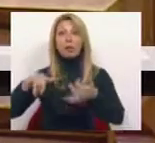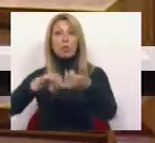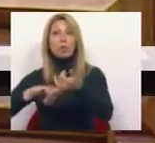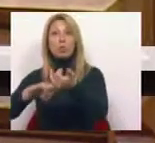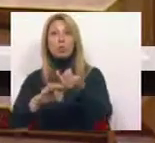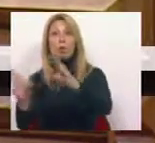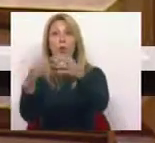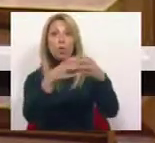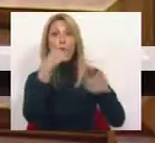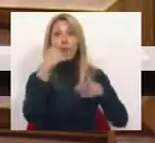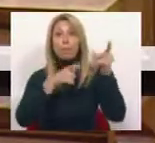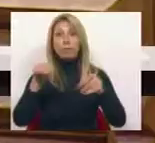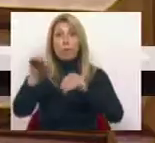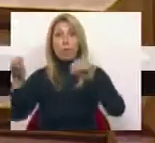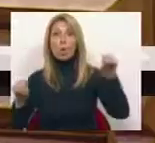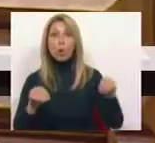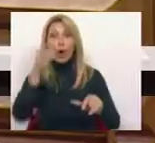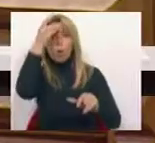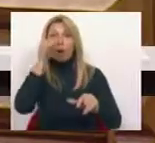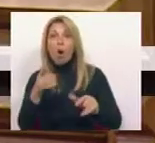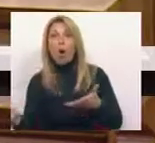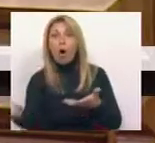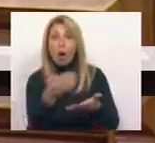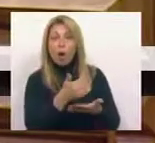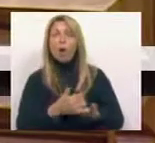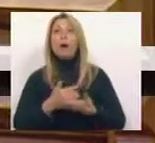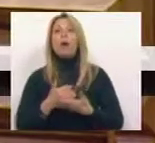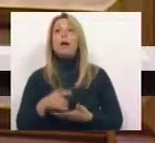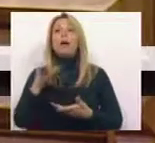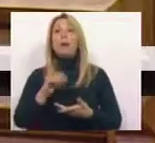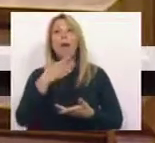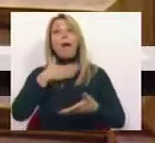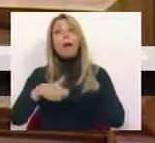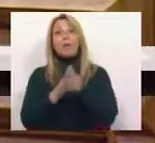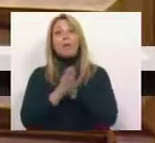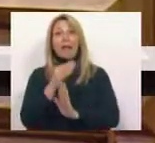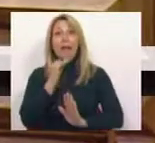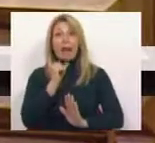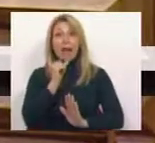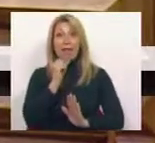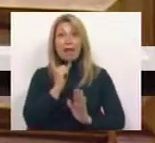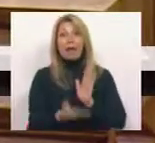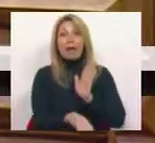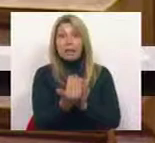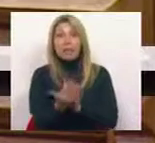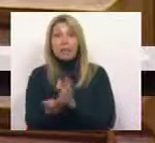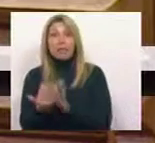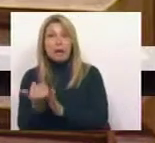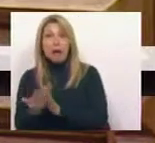locais. Segundo, determinar o aproveitamento das areias retiradas no âmbito desse